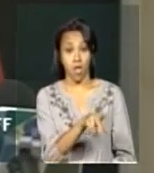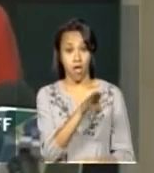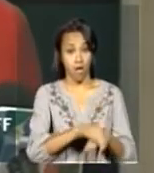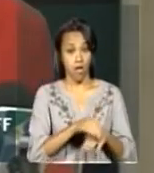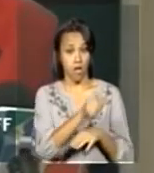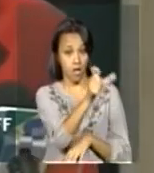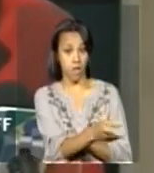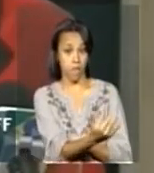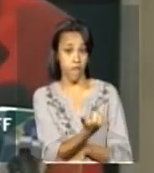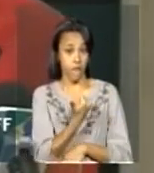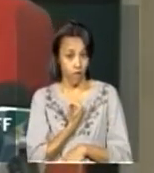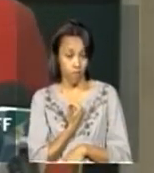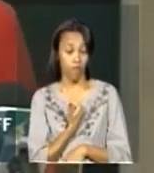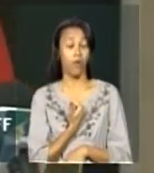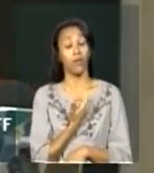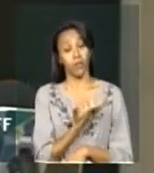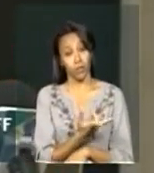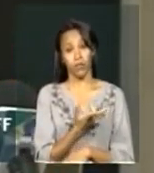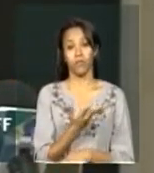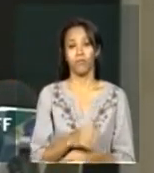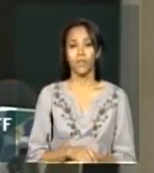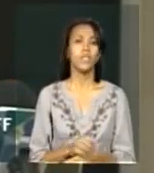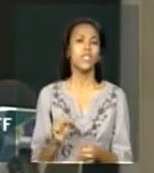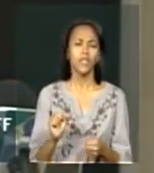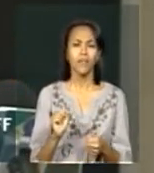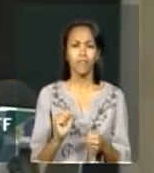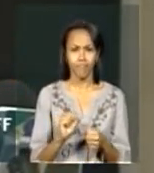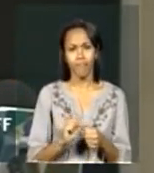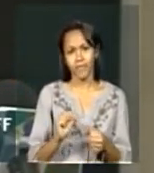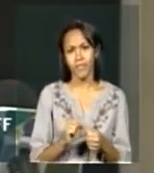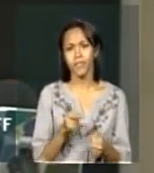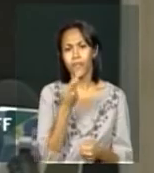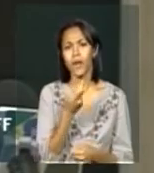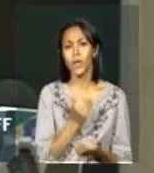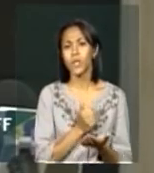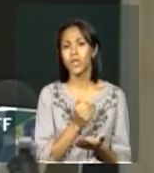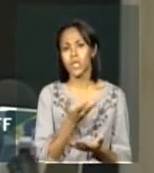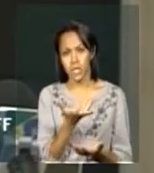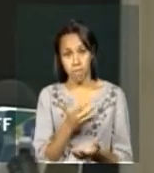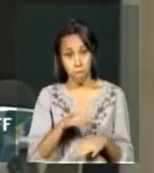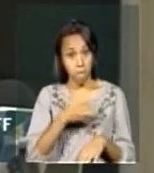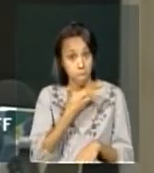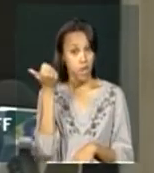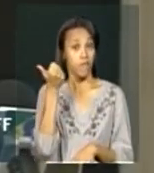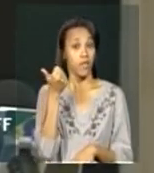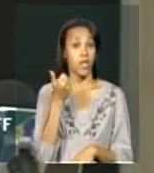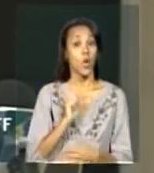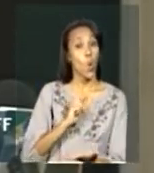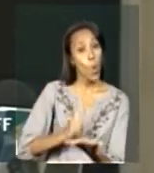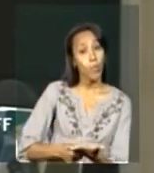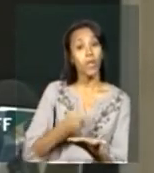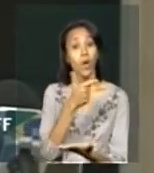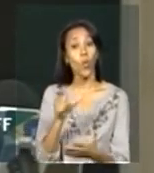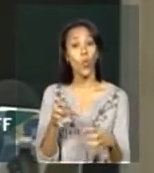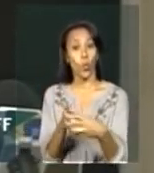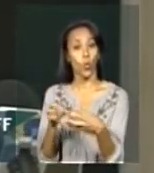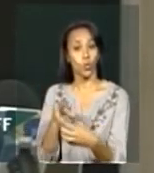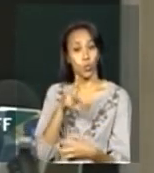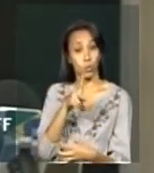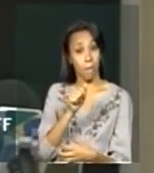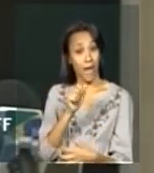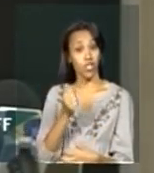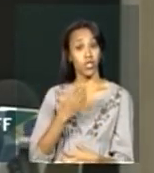estava fazendo que eh iria, ele introduziu a questão dizendo que ele preferia fazer acordo com os partidos